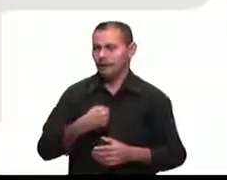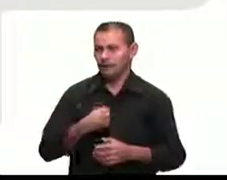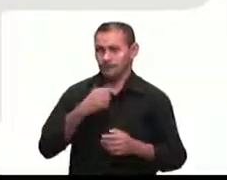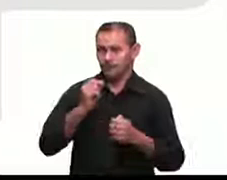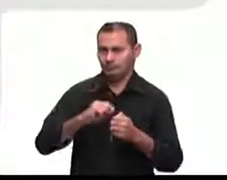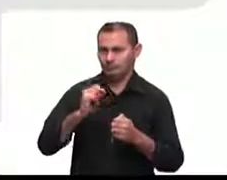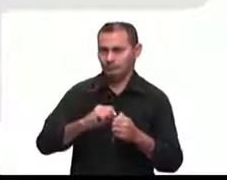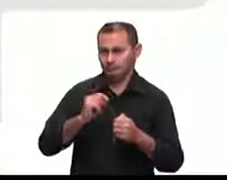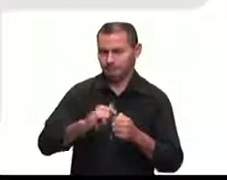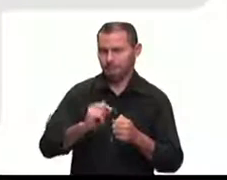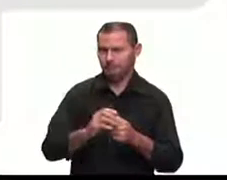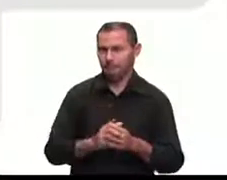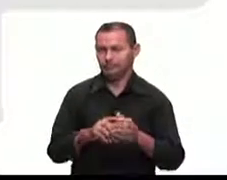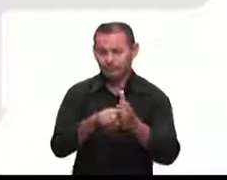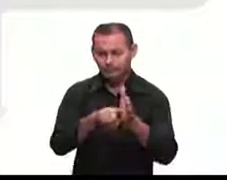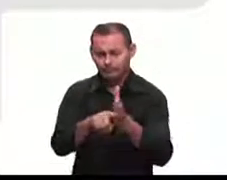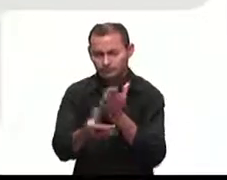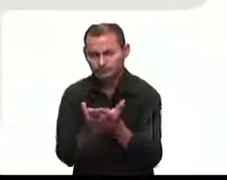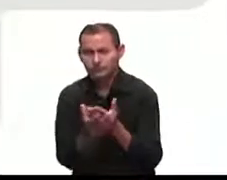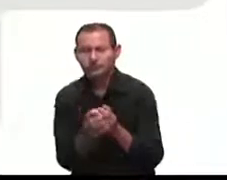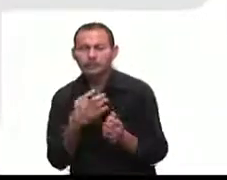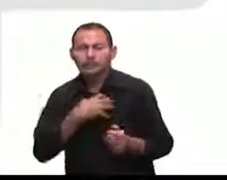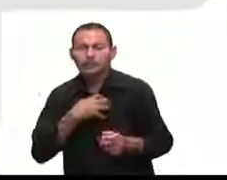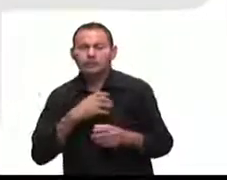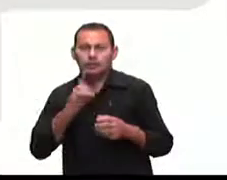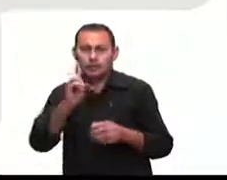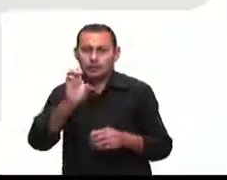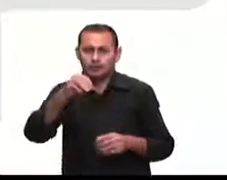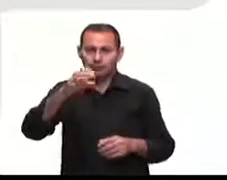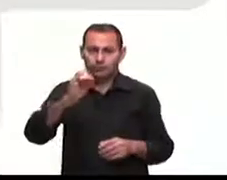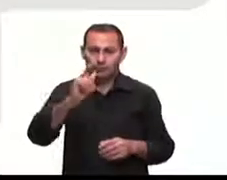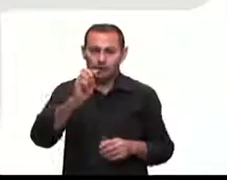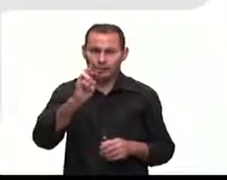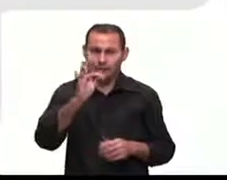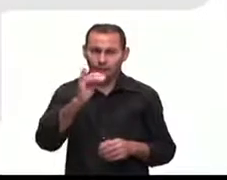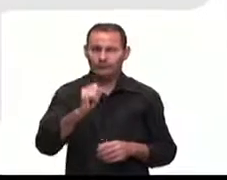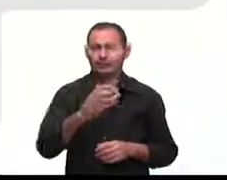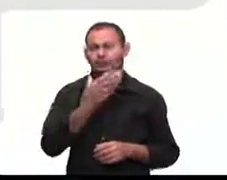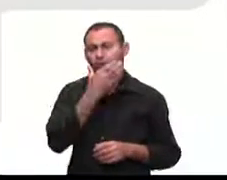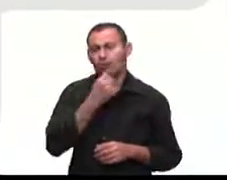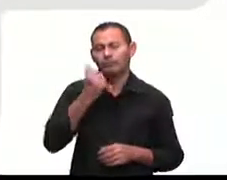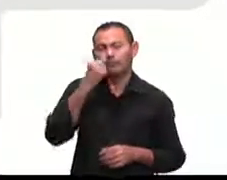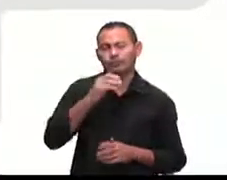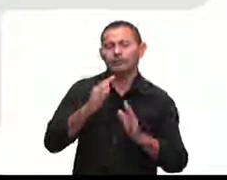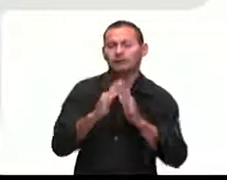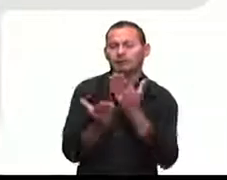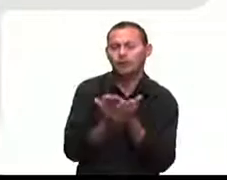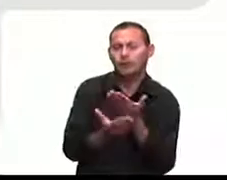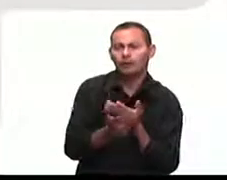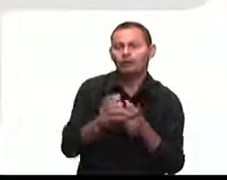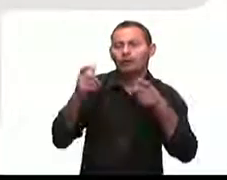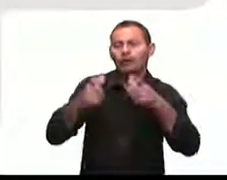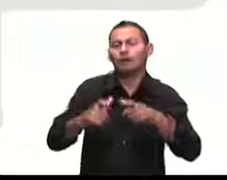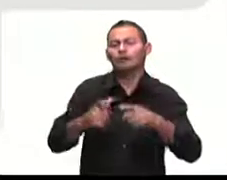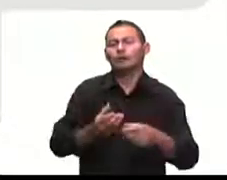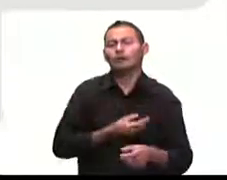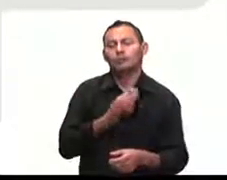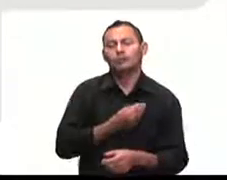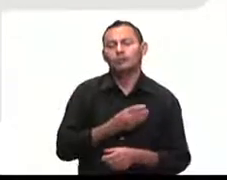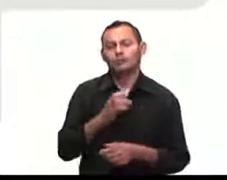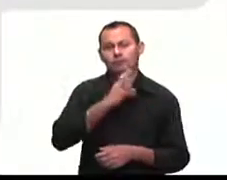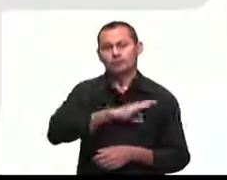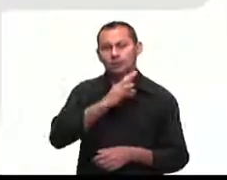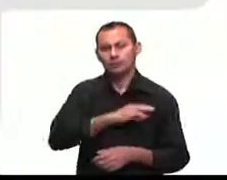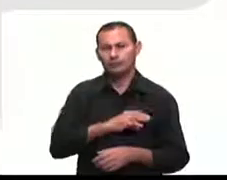faço levantamento do perfil demográfico, sexo, idade, escolaridade, local onde mora,